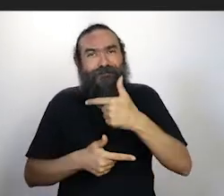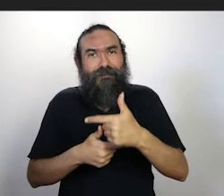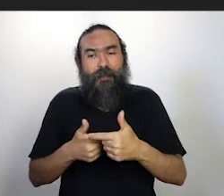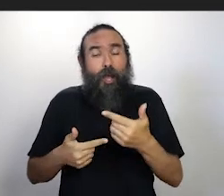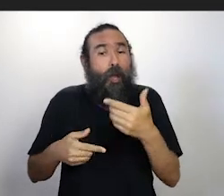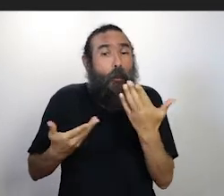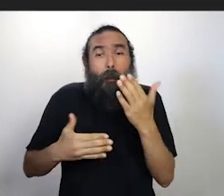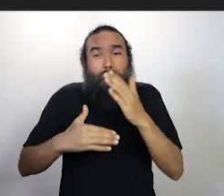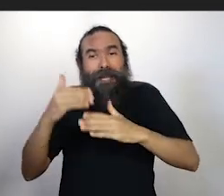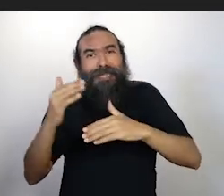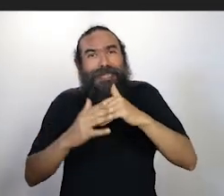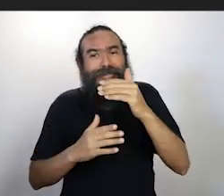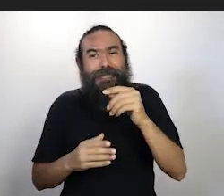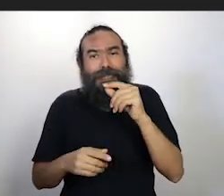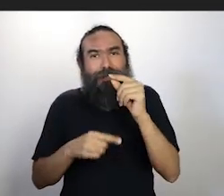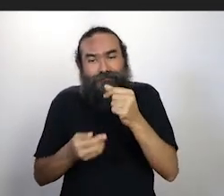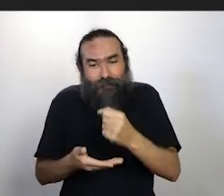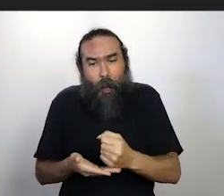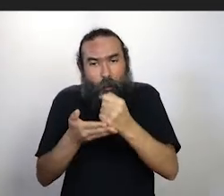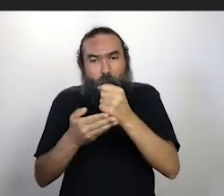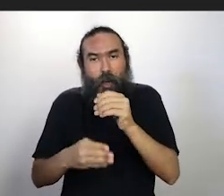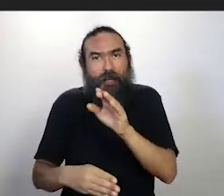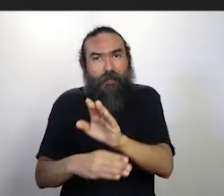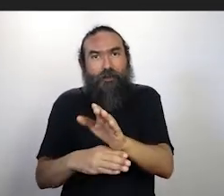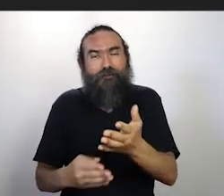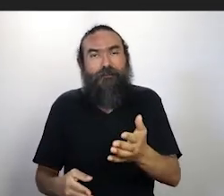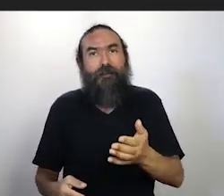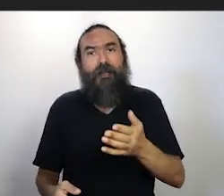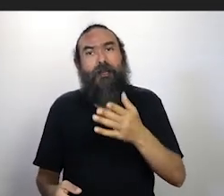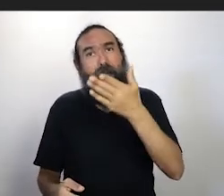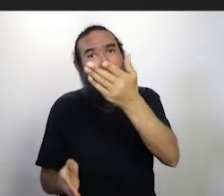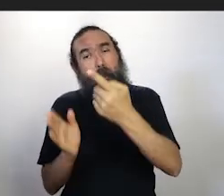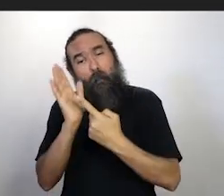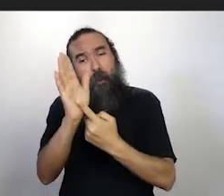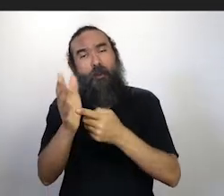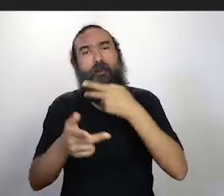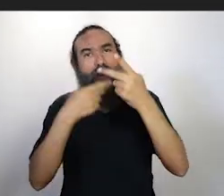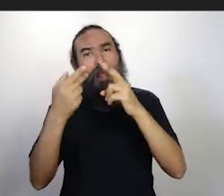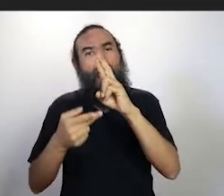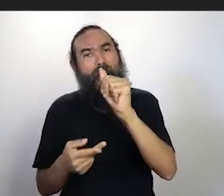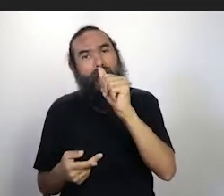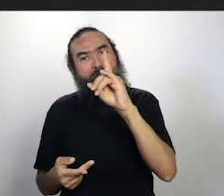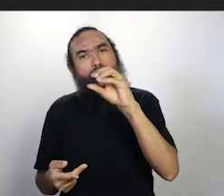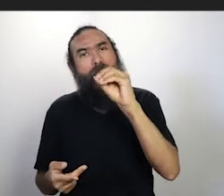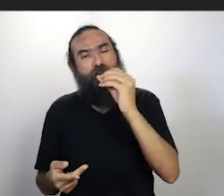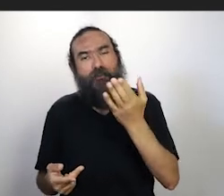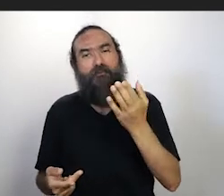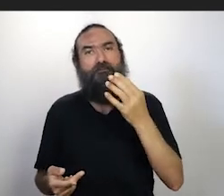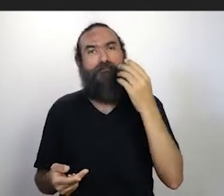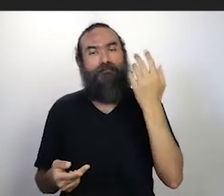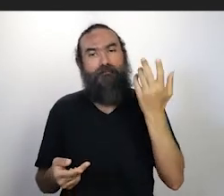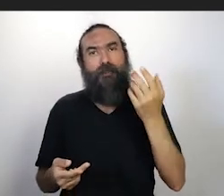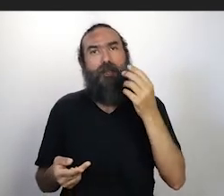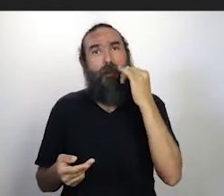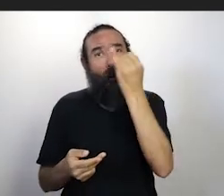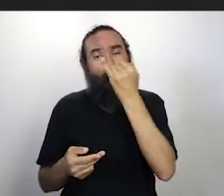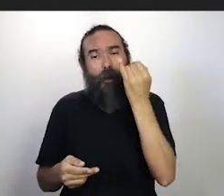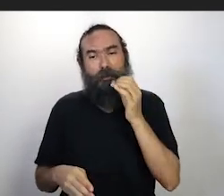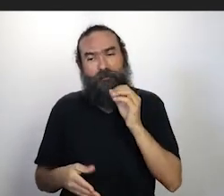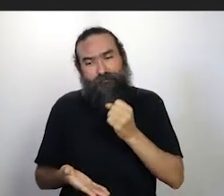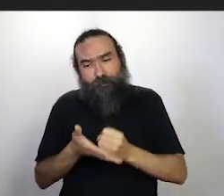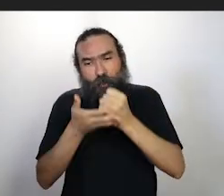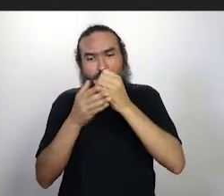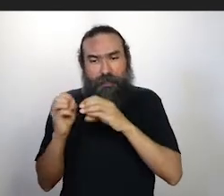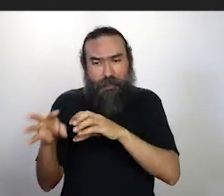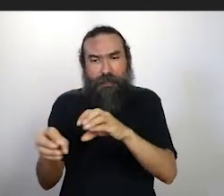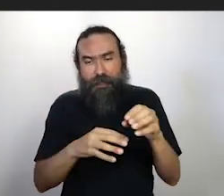impactos, né? Você colocou a questão da rádio comunitária, depois a plataforma de ensino, aí me traz outras questões que